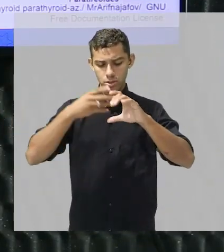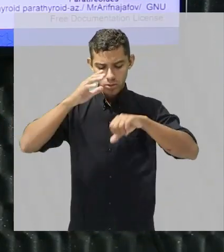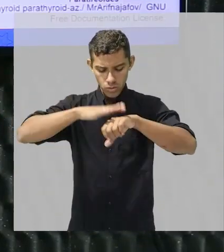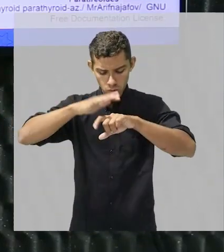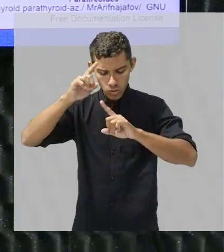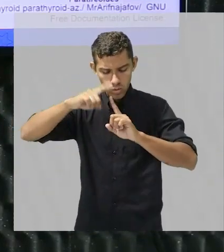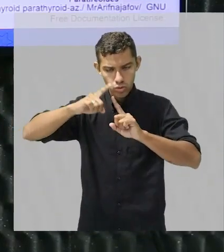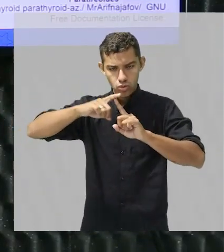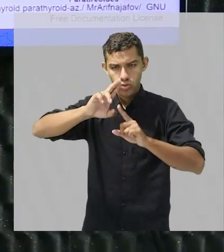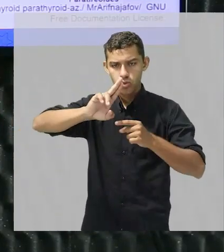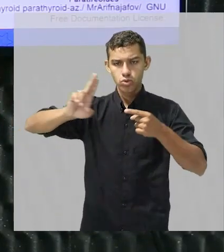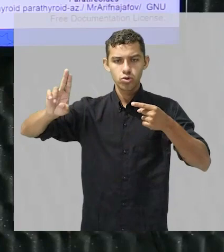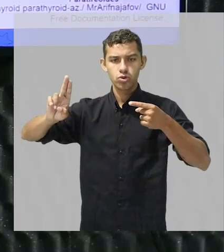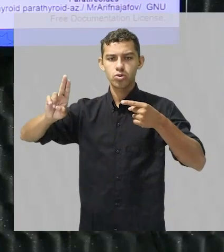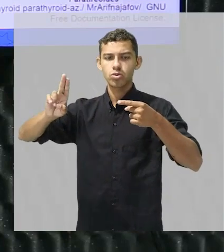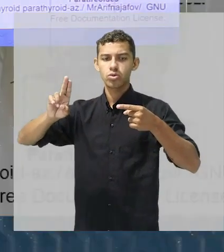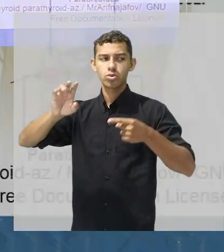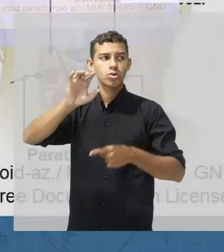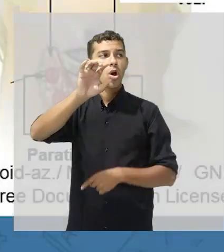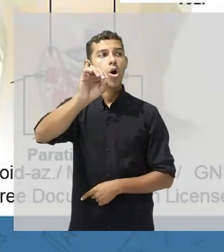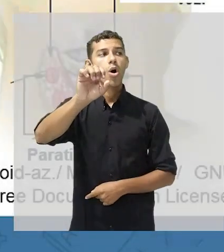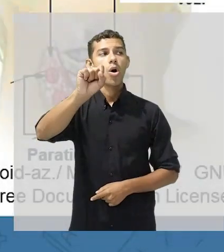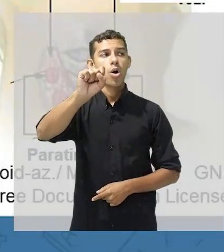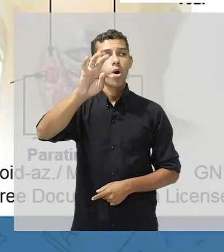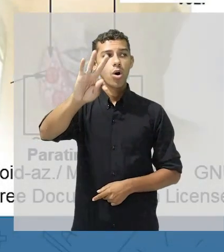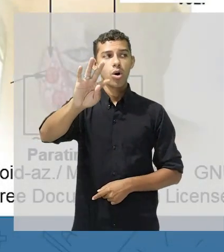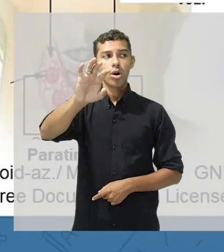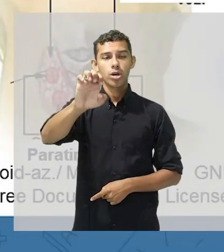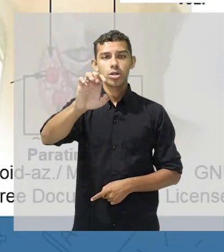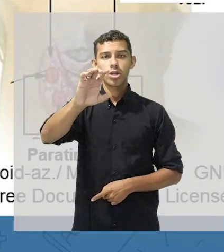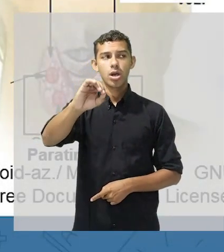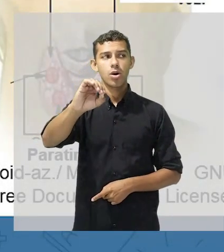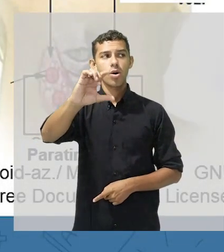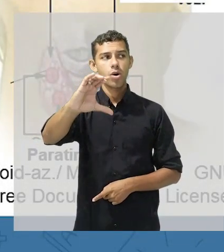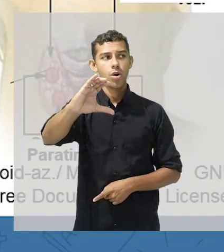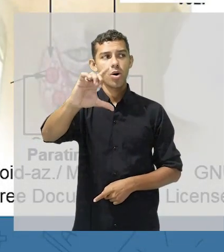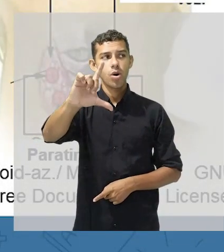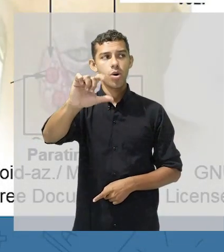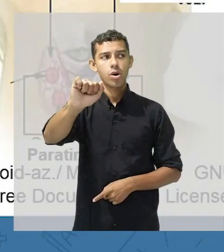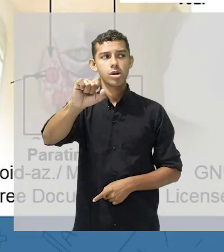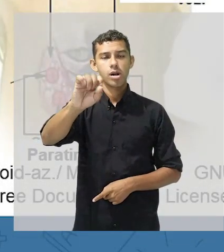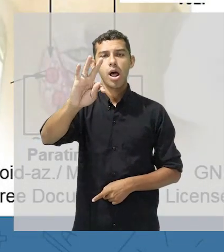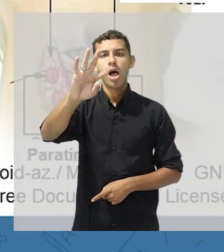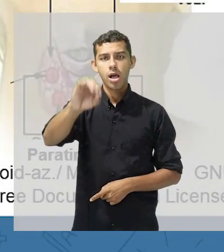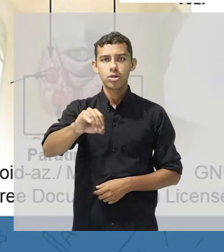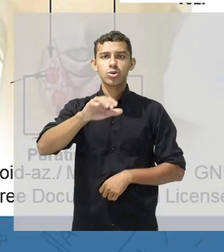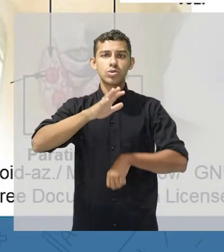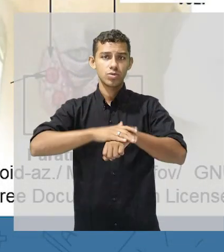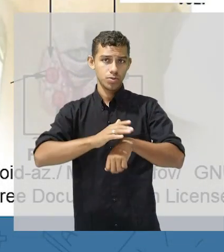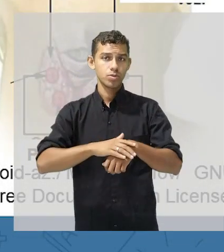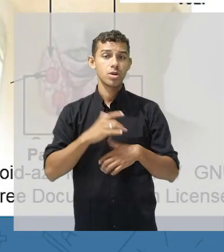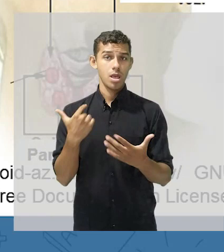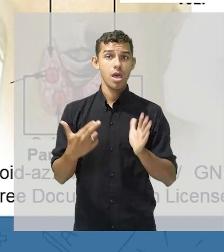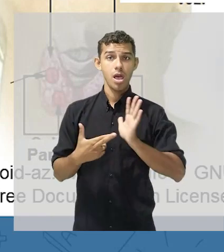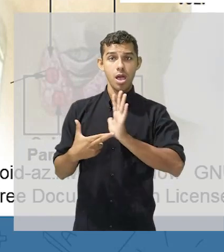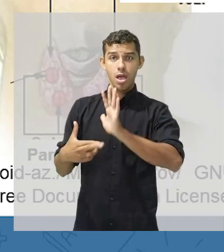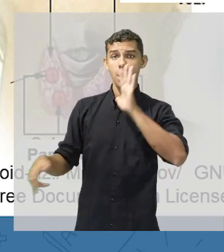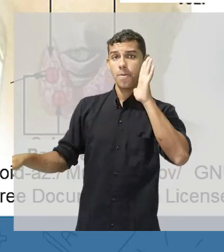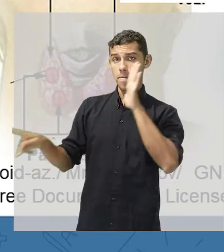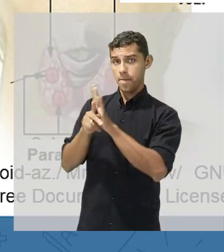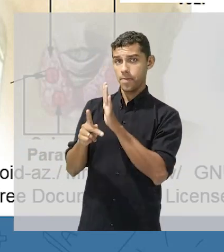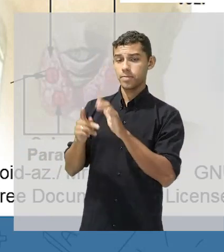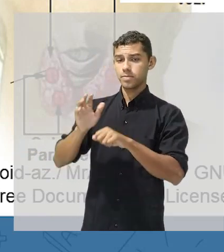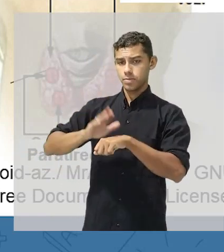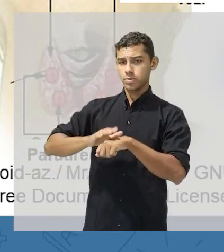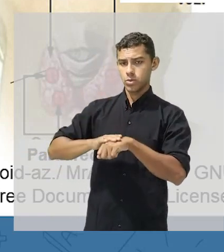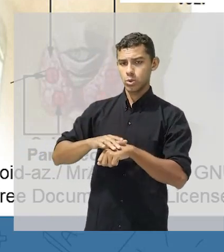célula chamado de osteoclasto, tá? Essa célulazinha, ela pertence ao